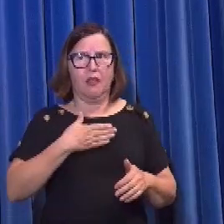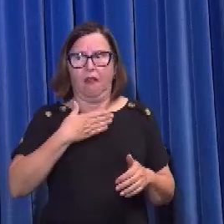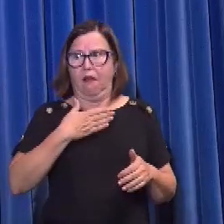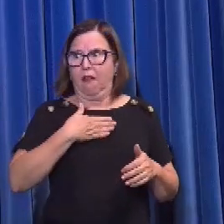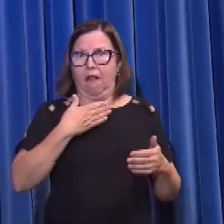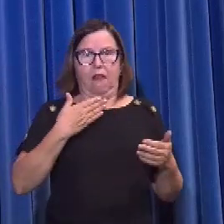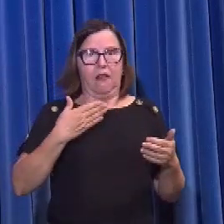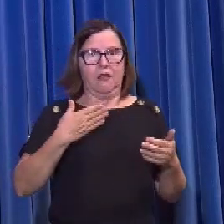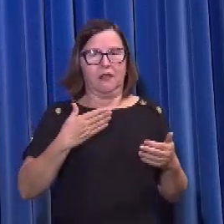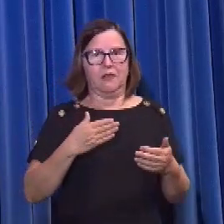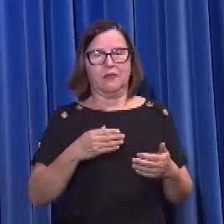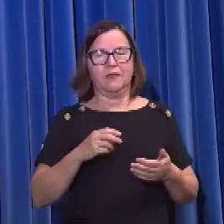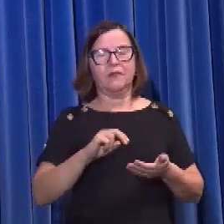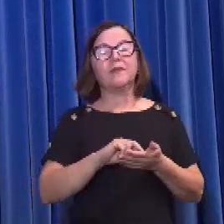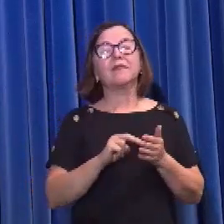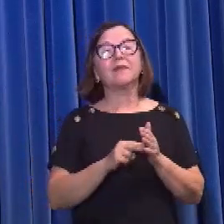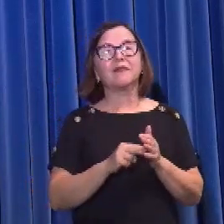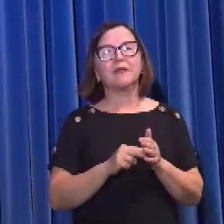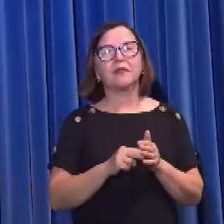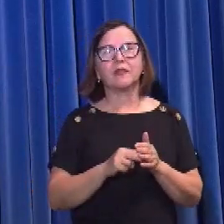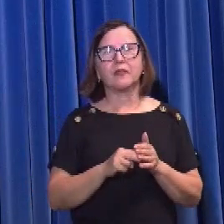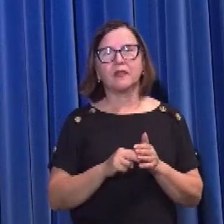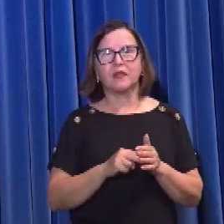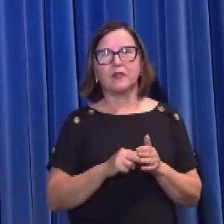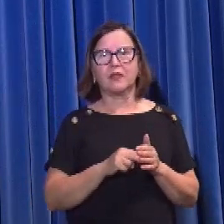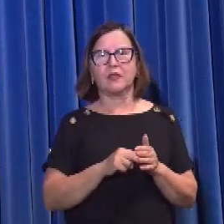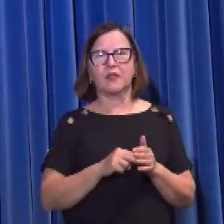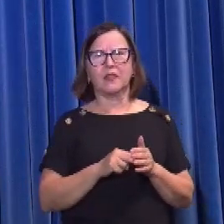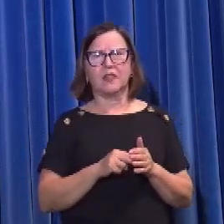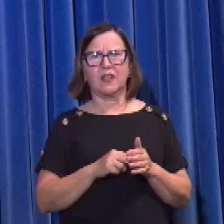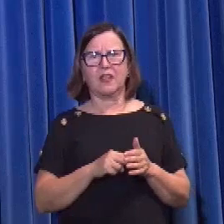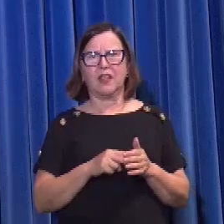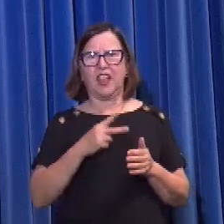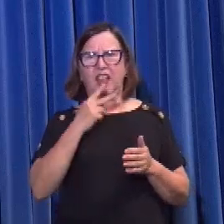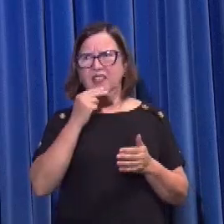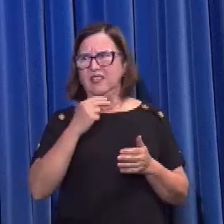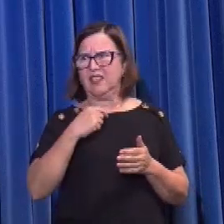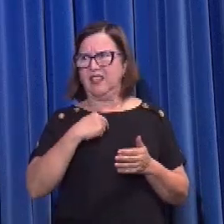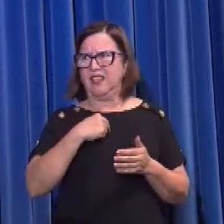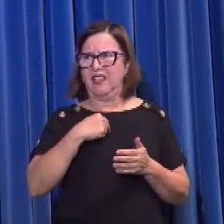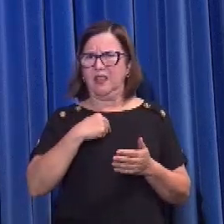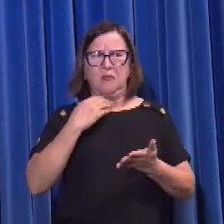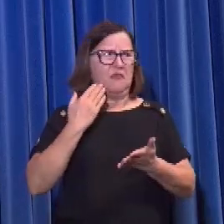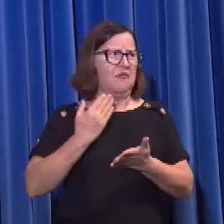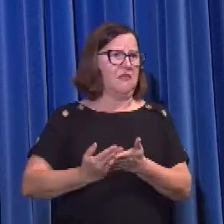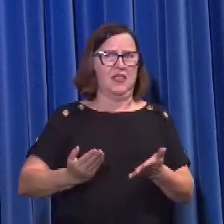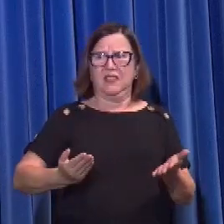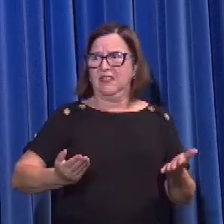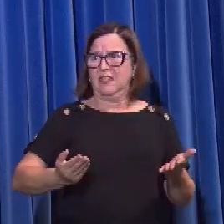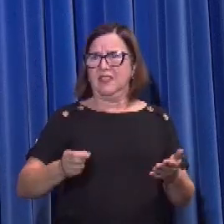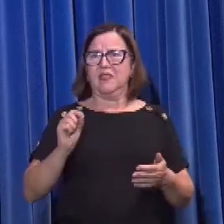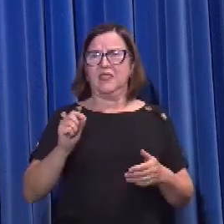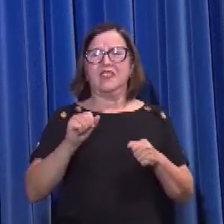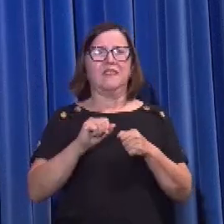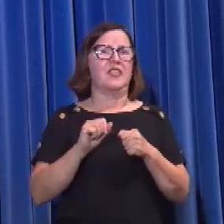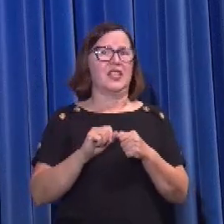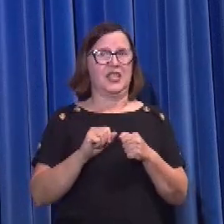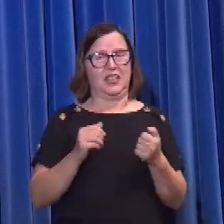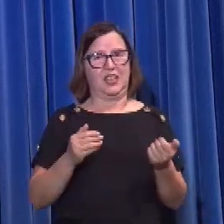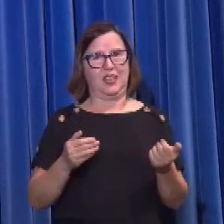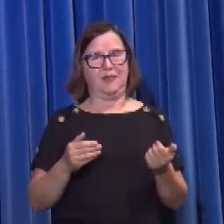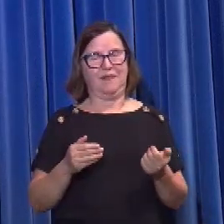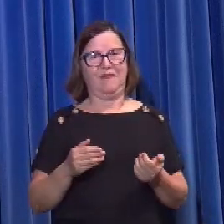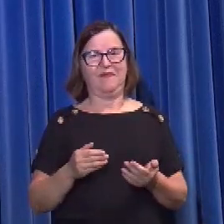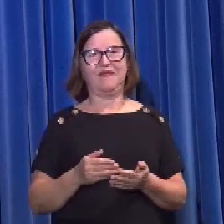Perplexos, que significa achar-se perdido. Muitas vezes nós nos achamos perdidos, como diz o